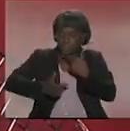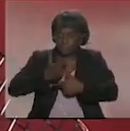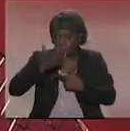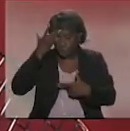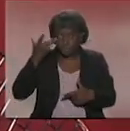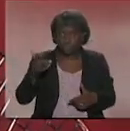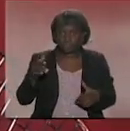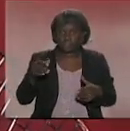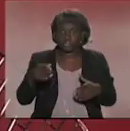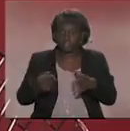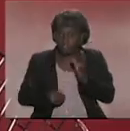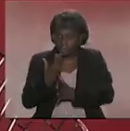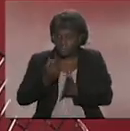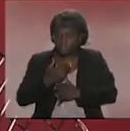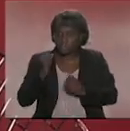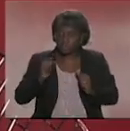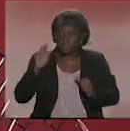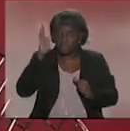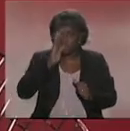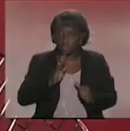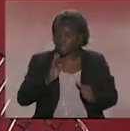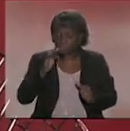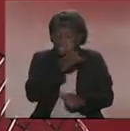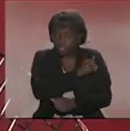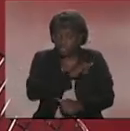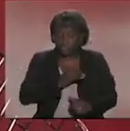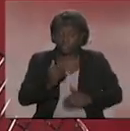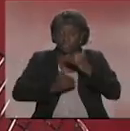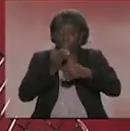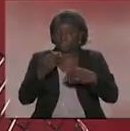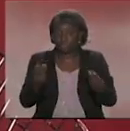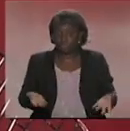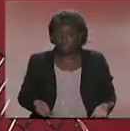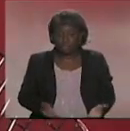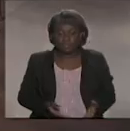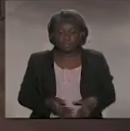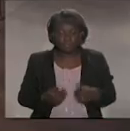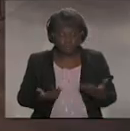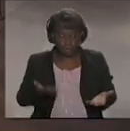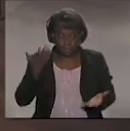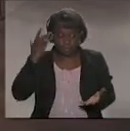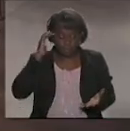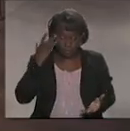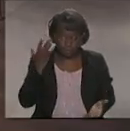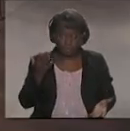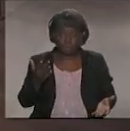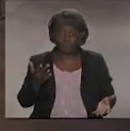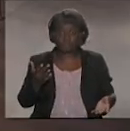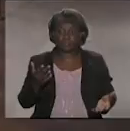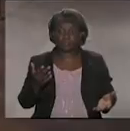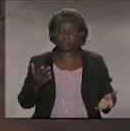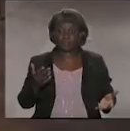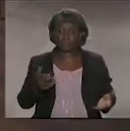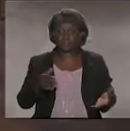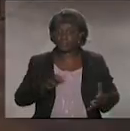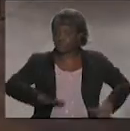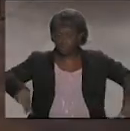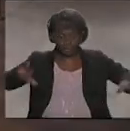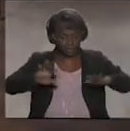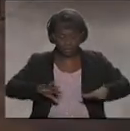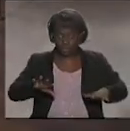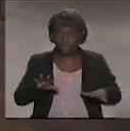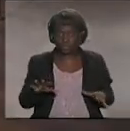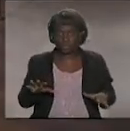agregação desses produtores, um potencial que a gente pode desenvolver no nosso território? Eu acho que em relação